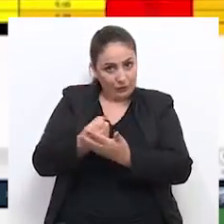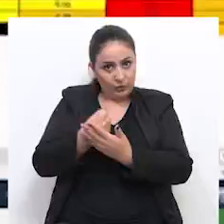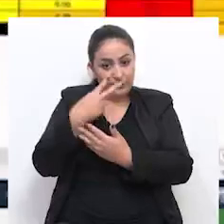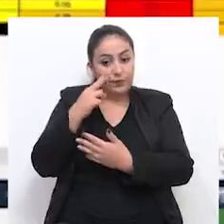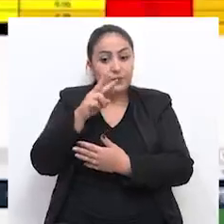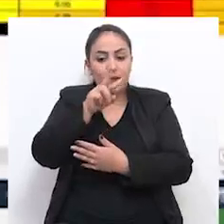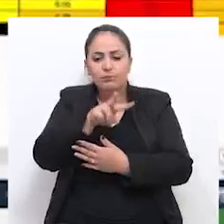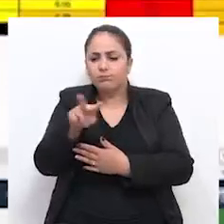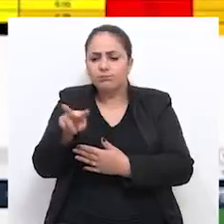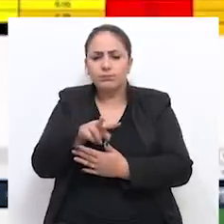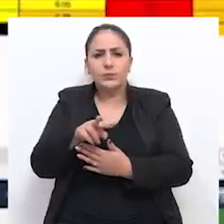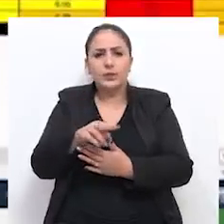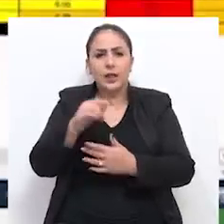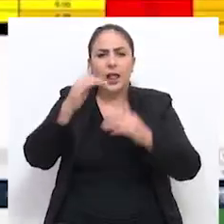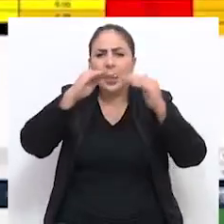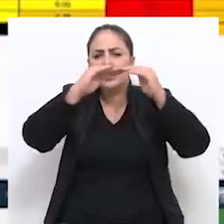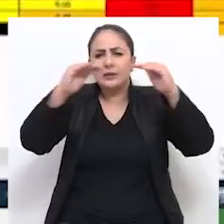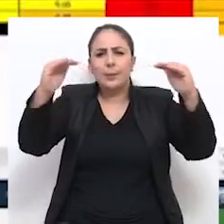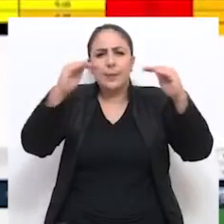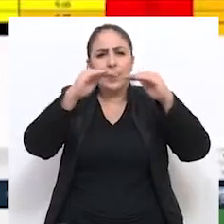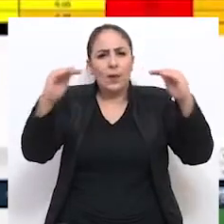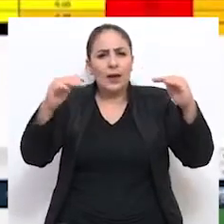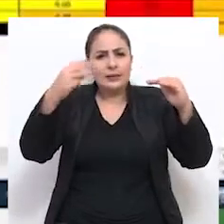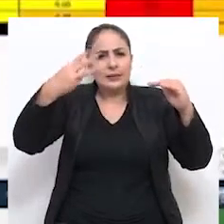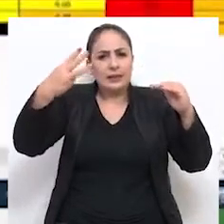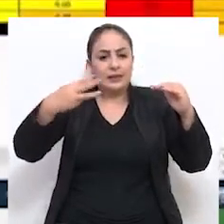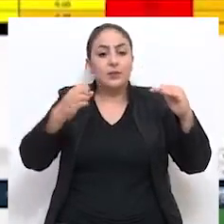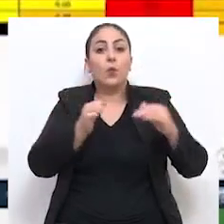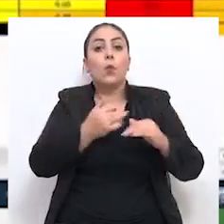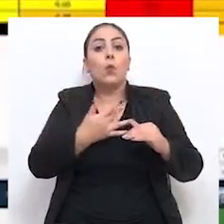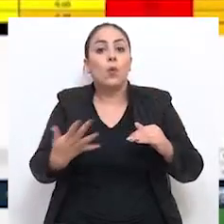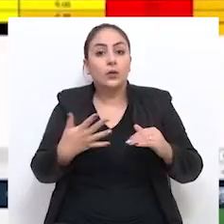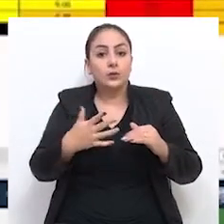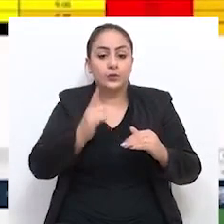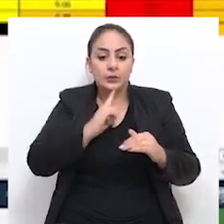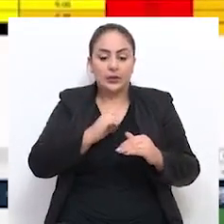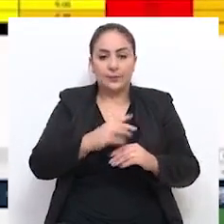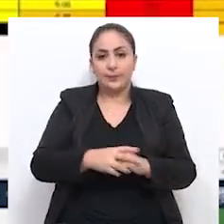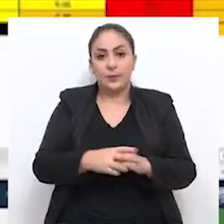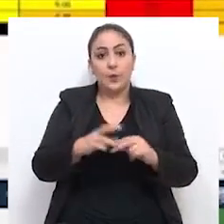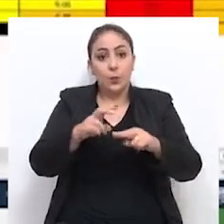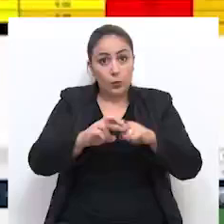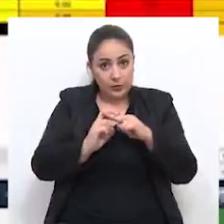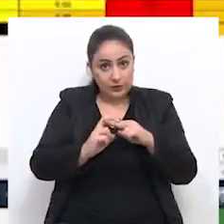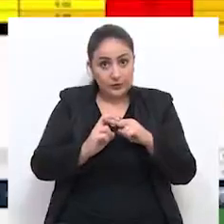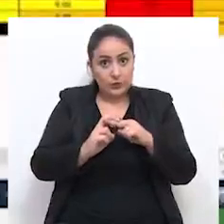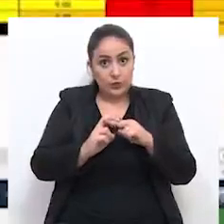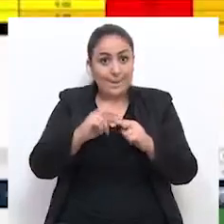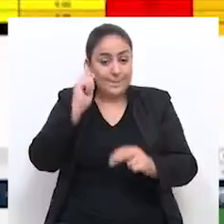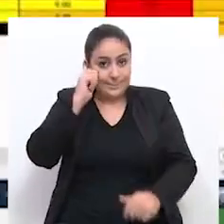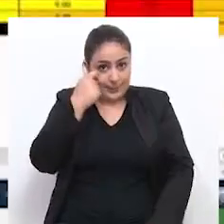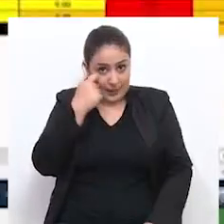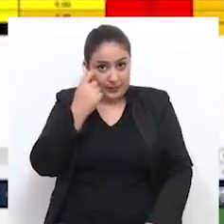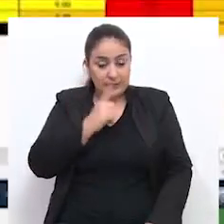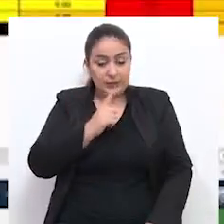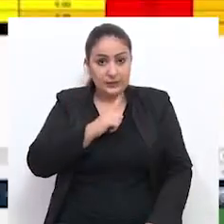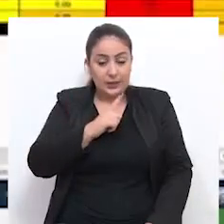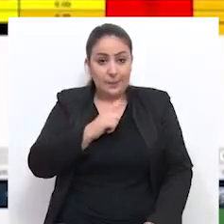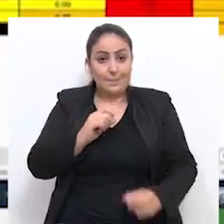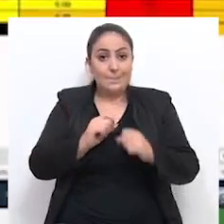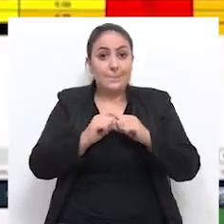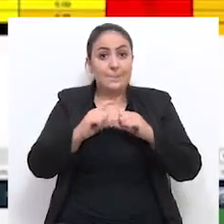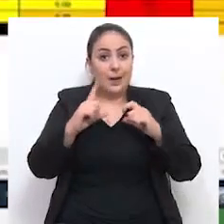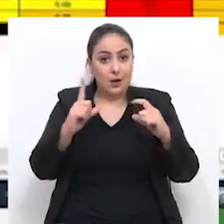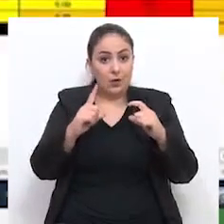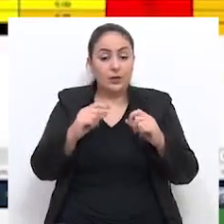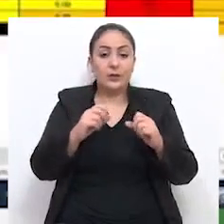download, se nota na linha lá de cima, na linha 3, lá o peso do indicador. Então quer dizer que uma bandeira preta no indicador que tem um peso